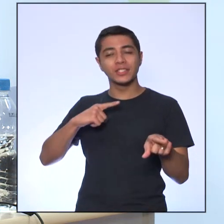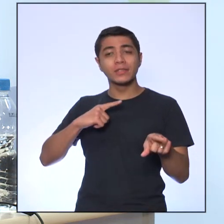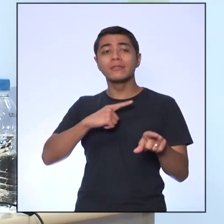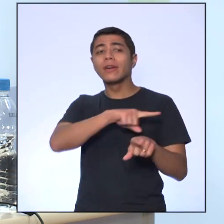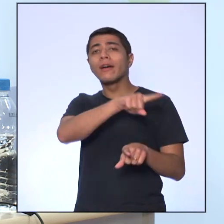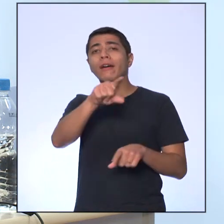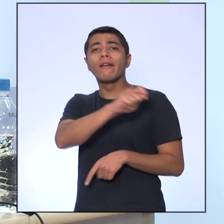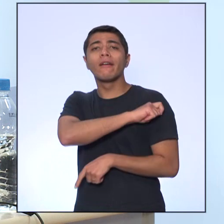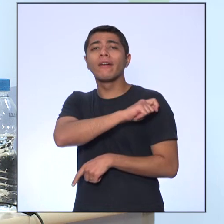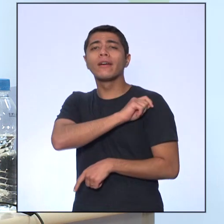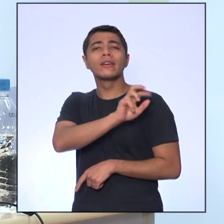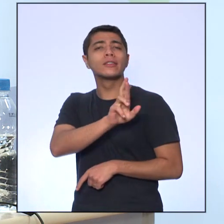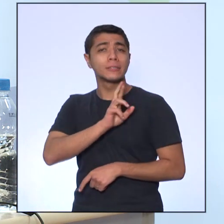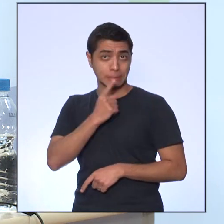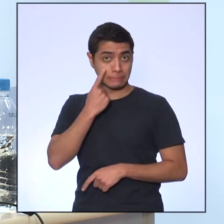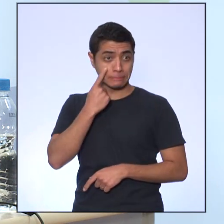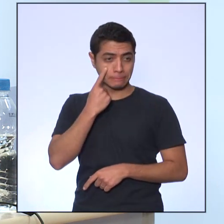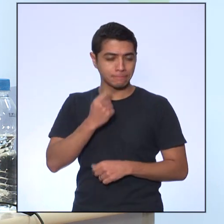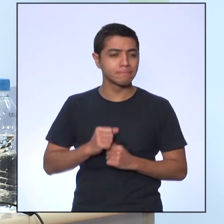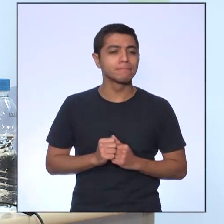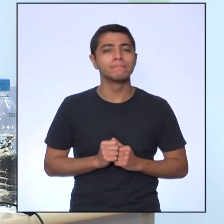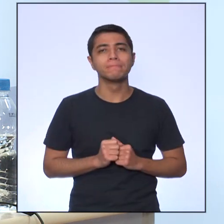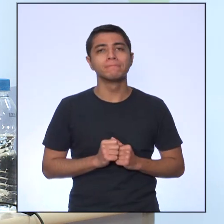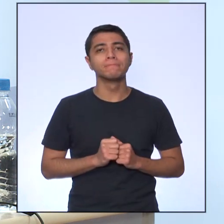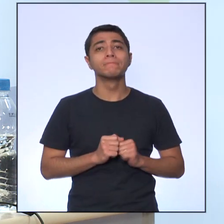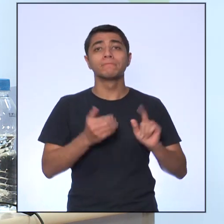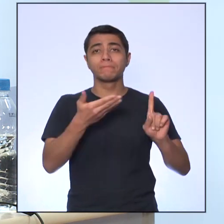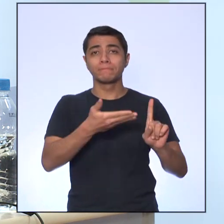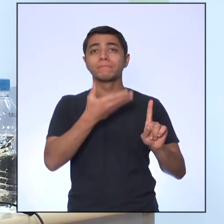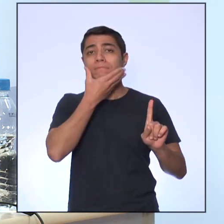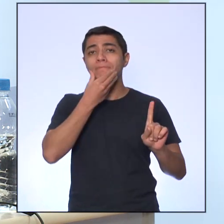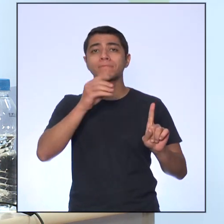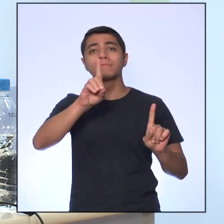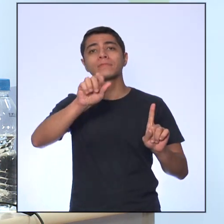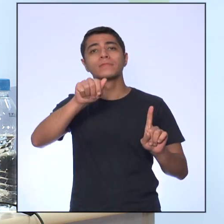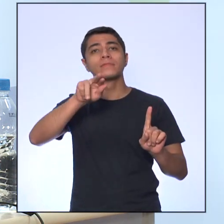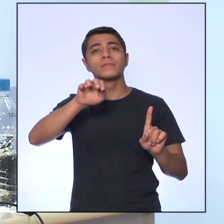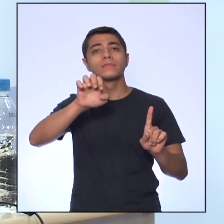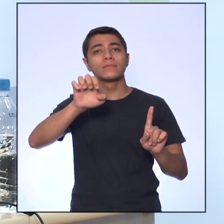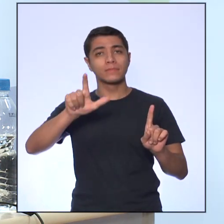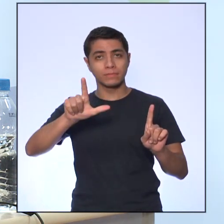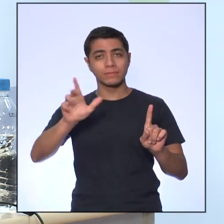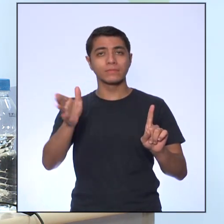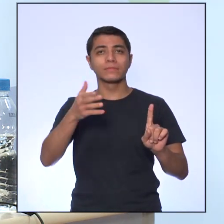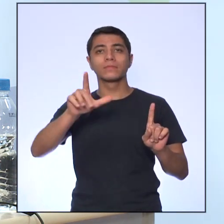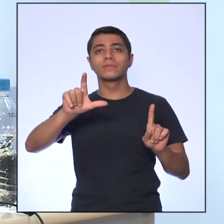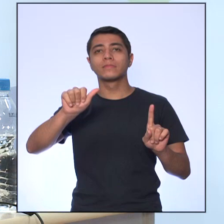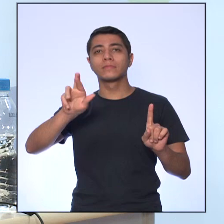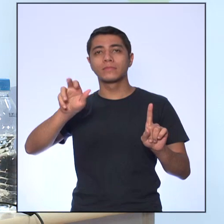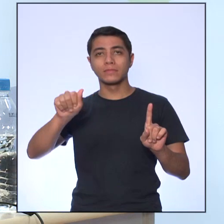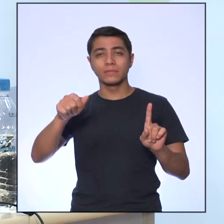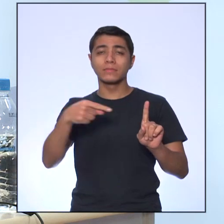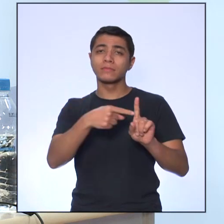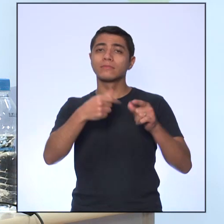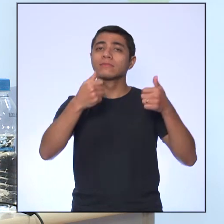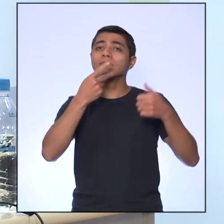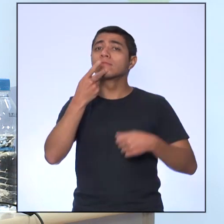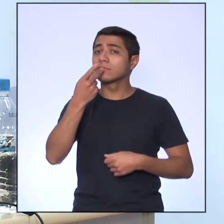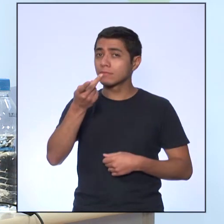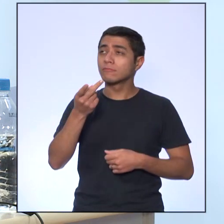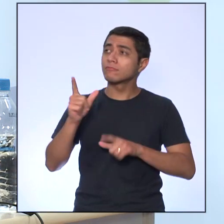respondendo. Ah, o Daniel Lara, ele nos fala que a imagem, ela está